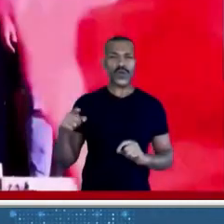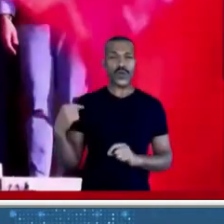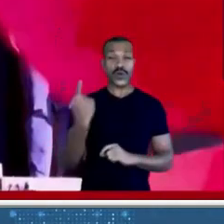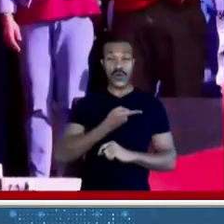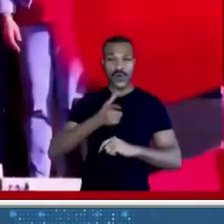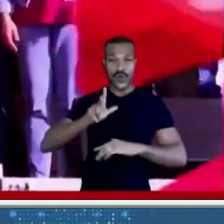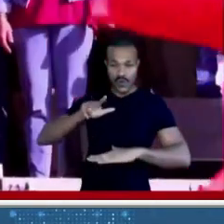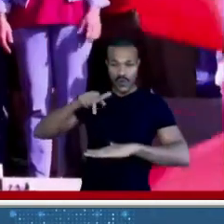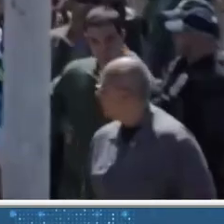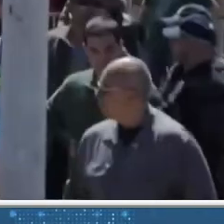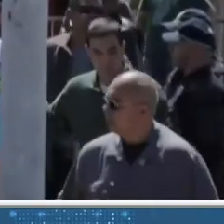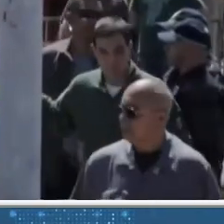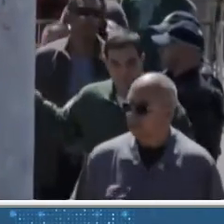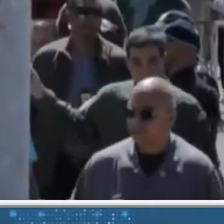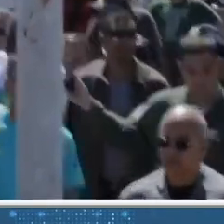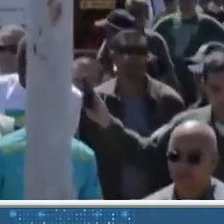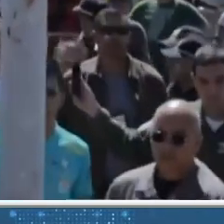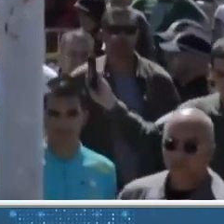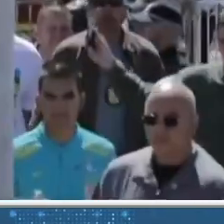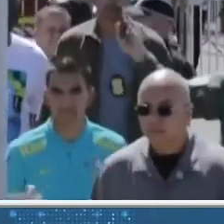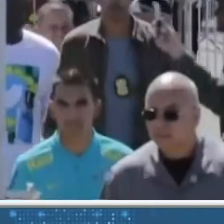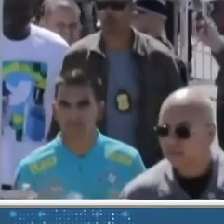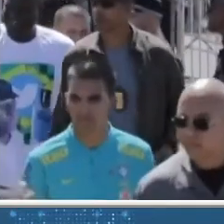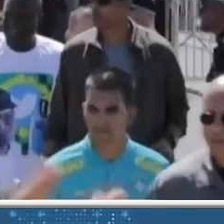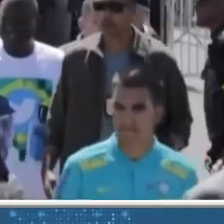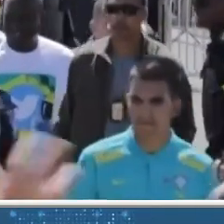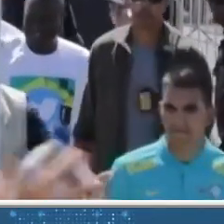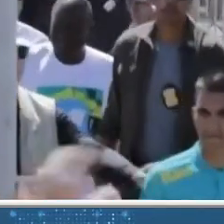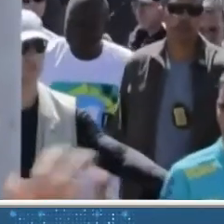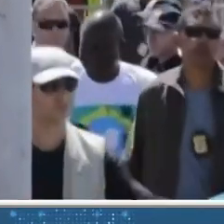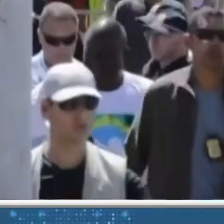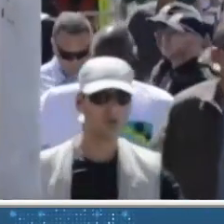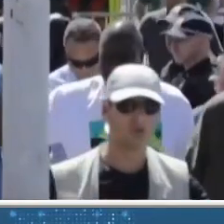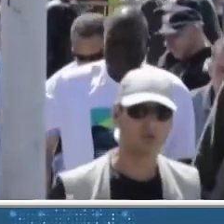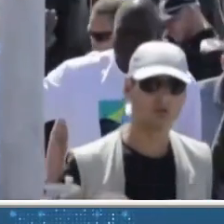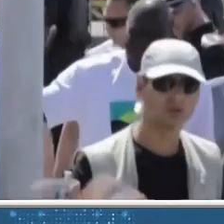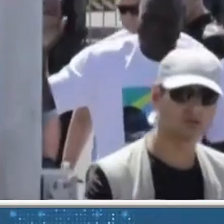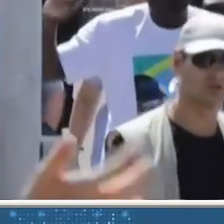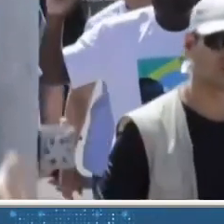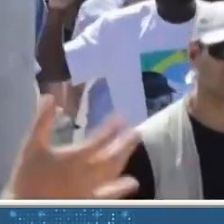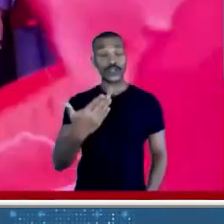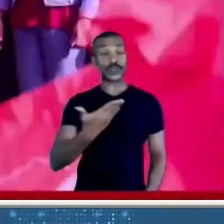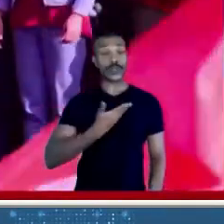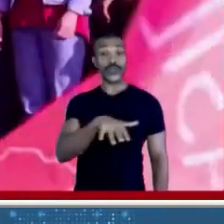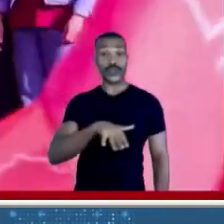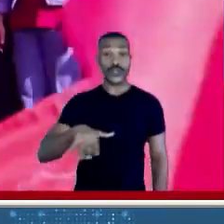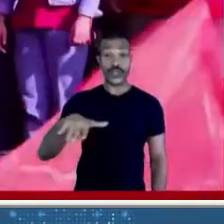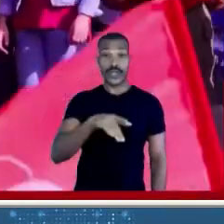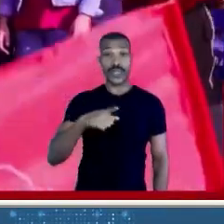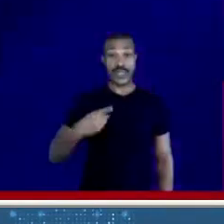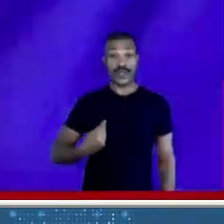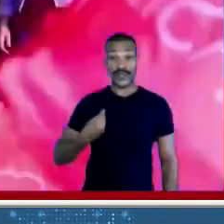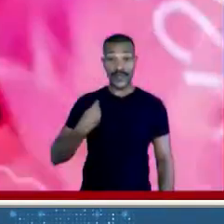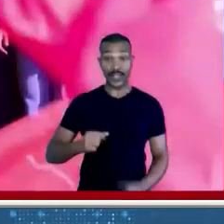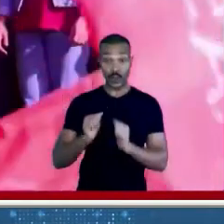saber, sim, o que é que os candidatos que estão polarizados vão propor. Então é importante que tenha esse debate. né,